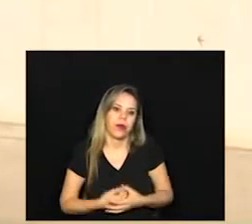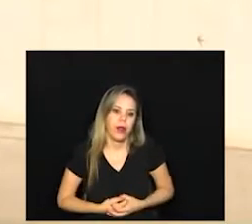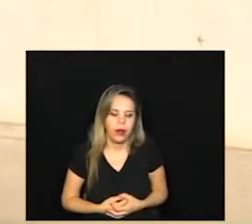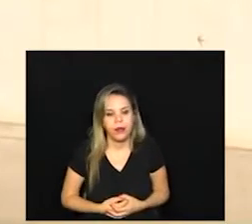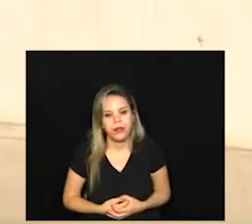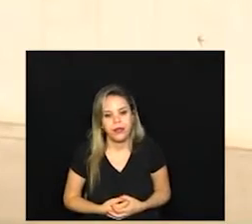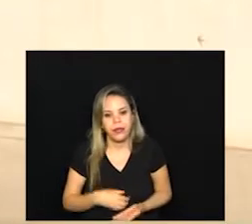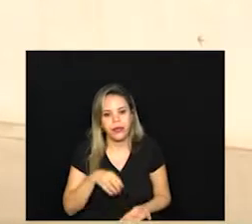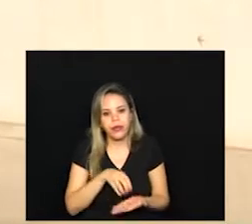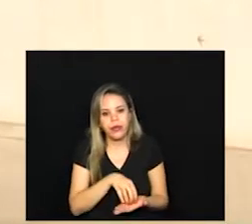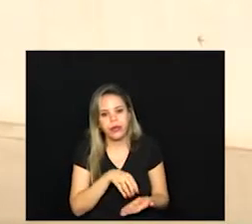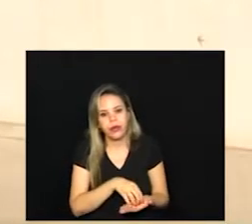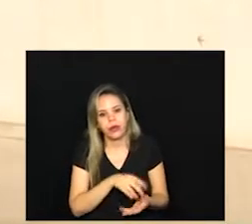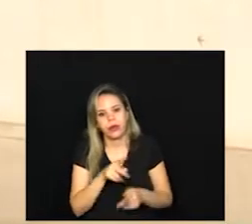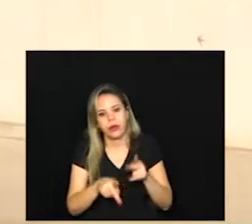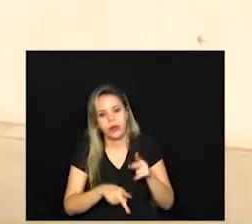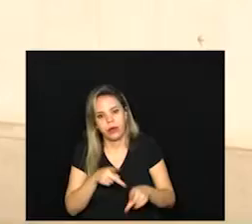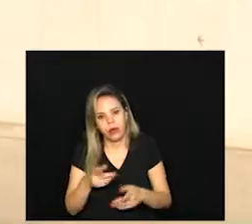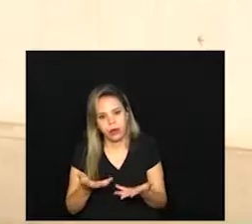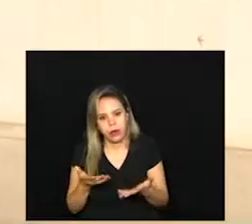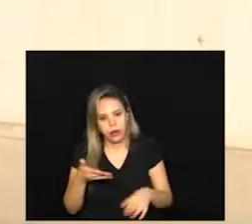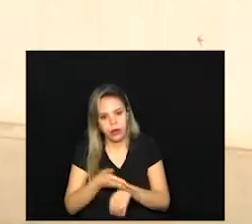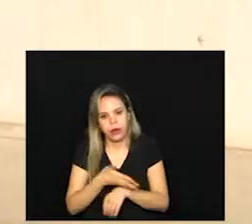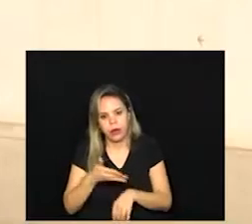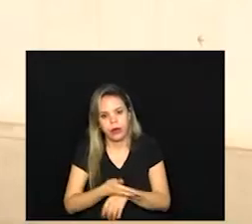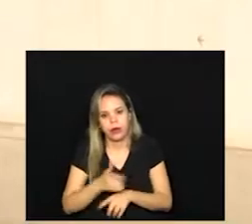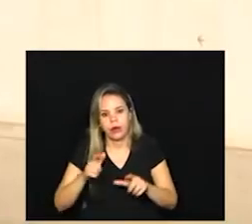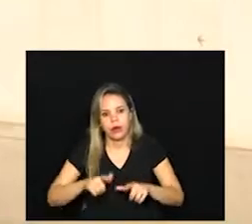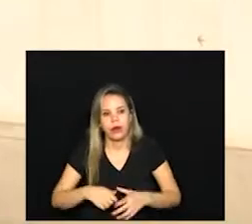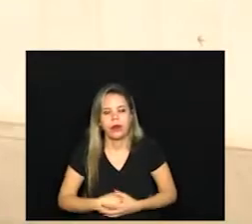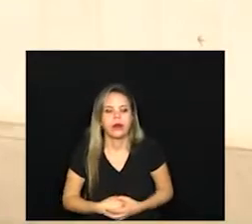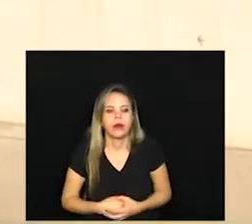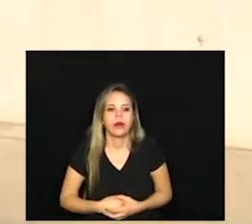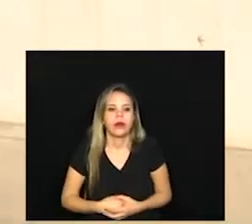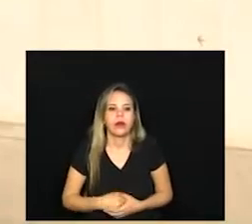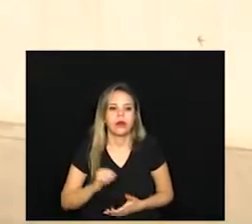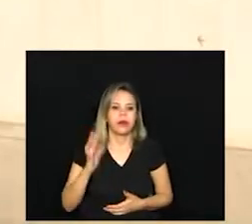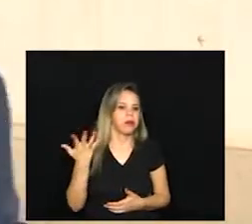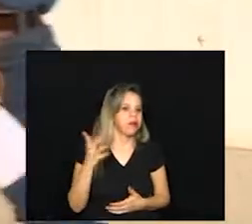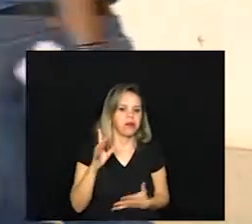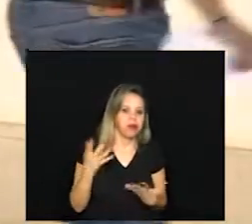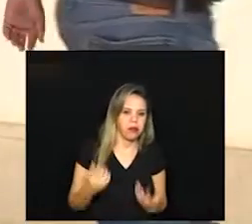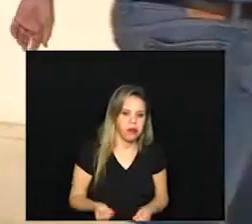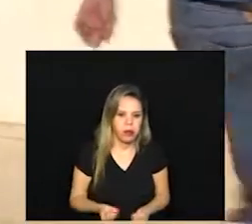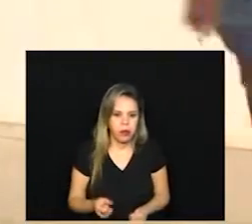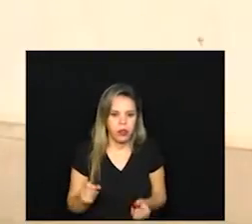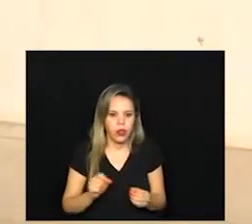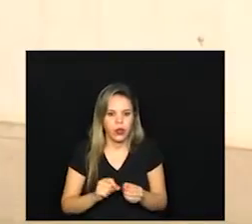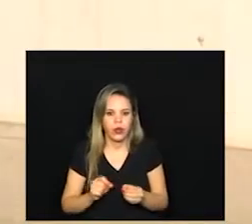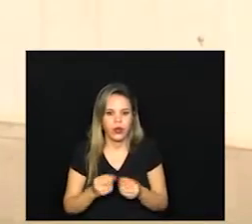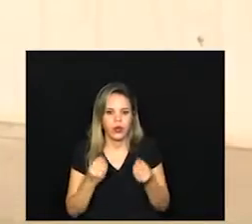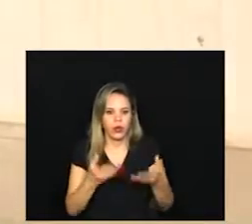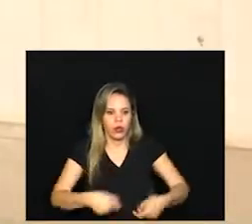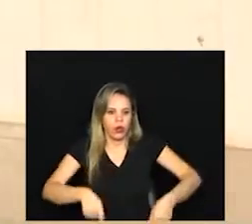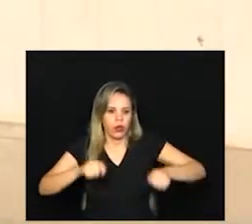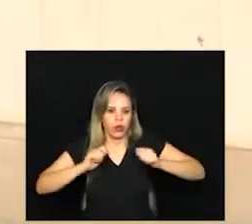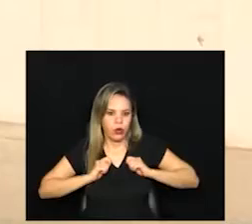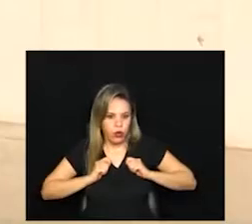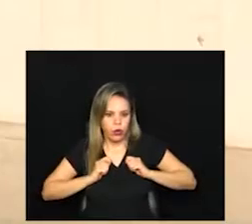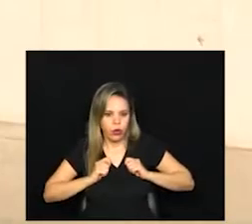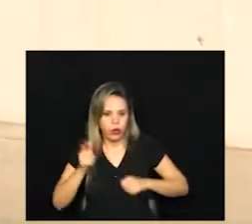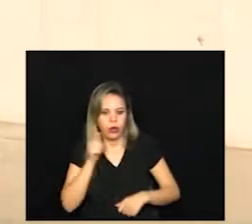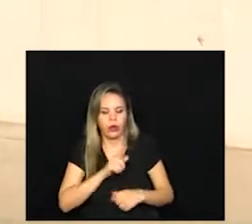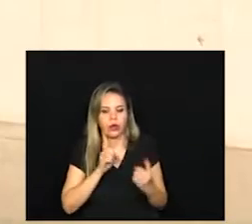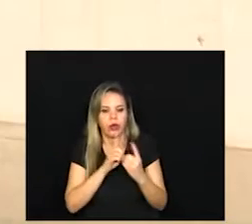o abrigamento para aquelas pessoas que frequentam esse local e, caso não aceitem, aí nós faremos a entrega de cobertores. Assim a gente